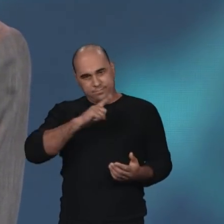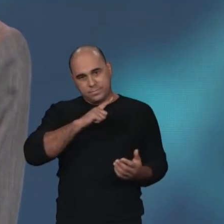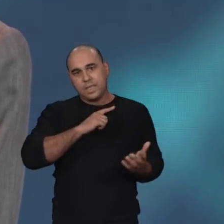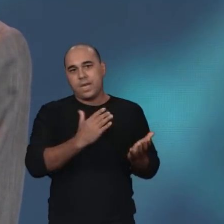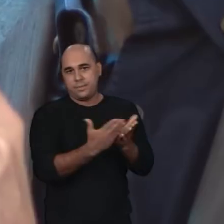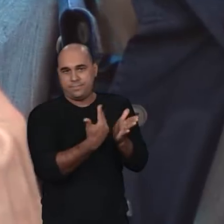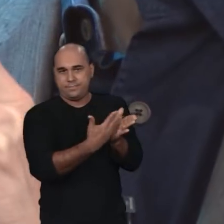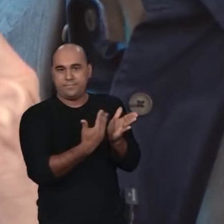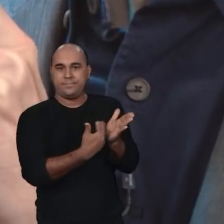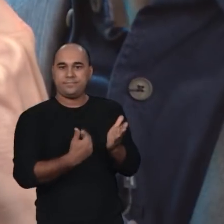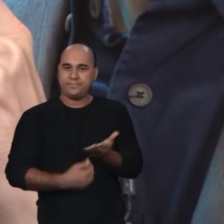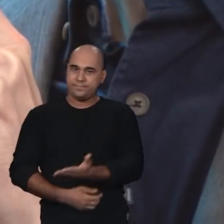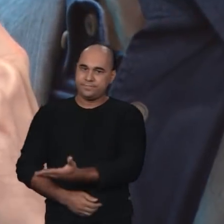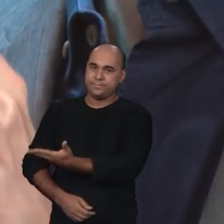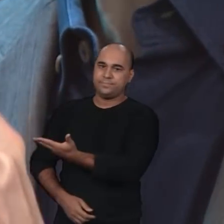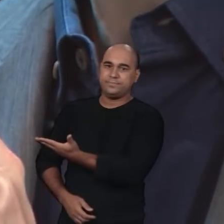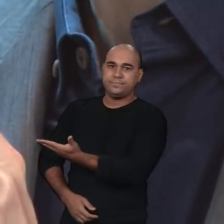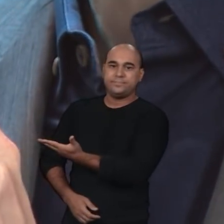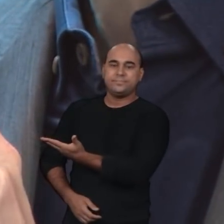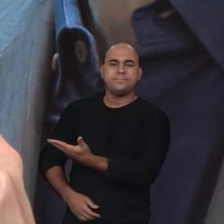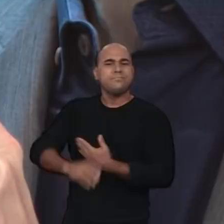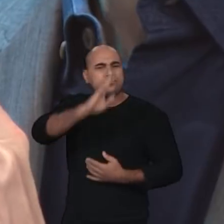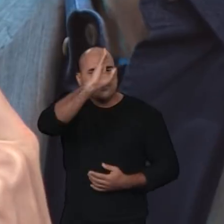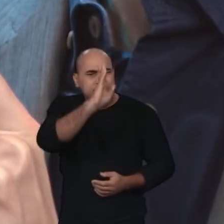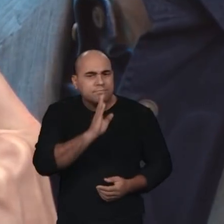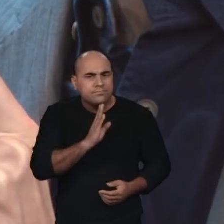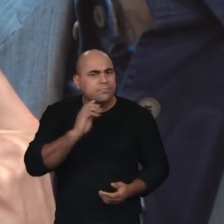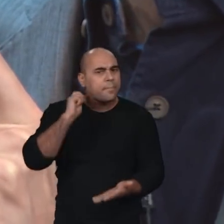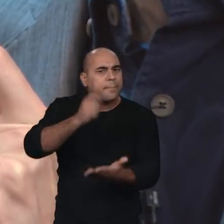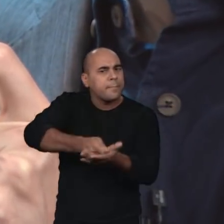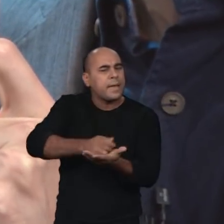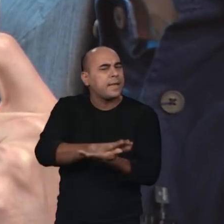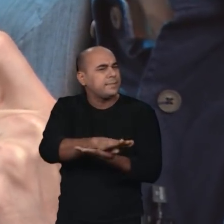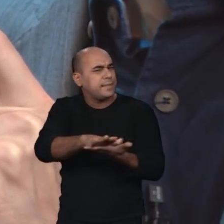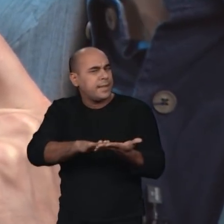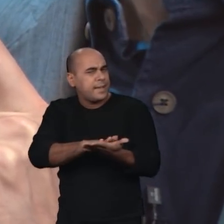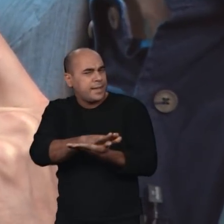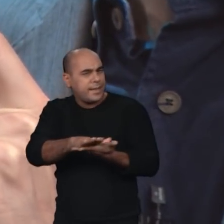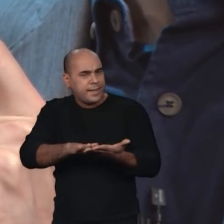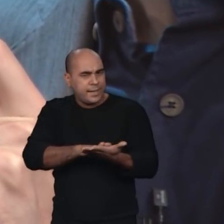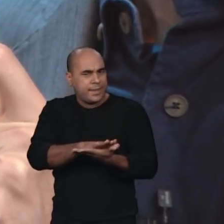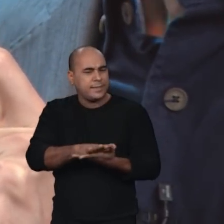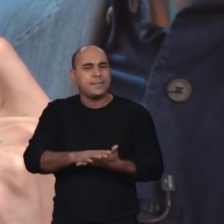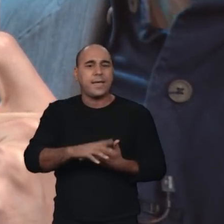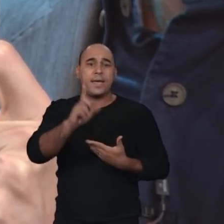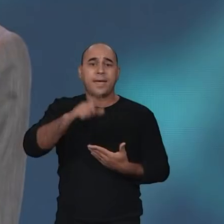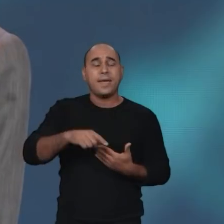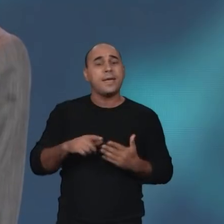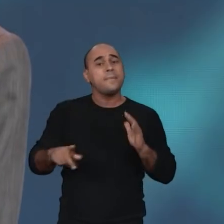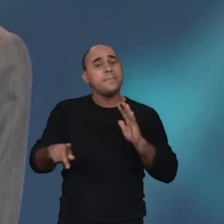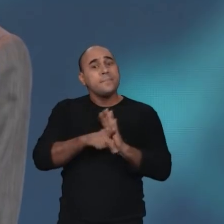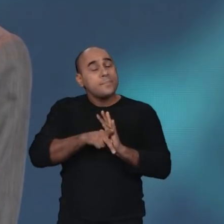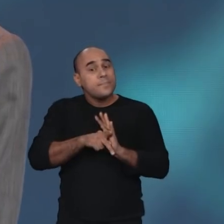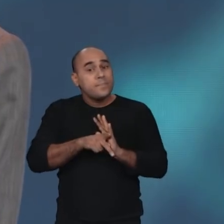aqui nesse guia de estudos que, de graça, sem custo nenhum, a gente envia para sua casa. É o Guia de Estudos Evidências, escrito pelo professor